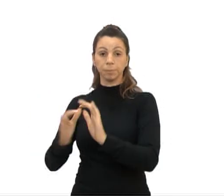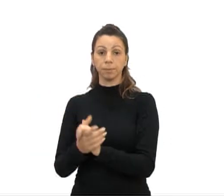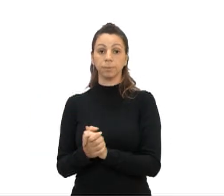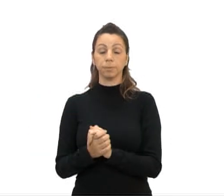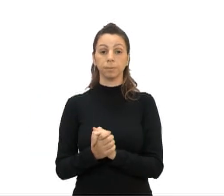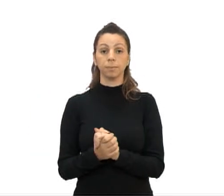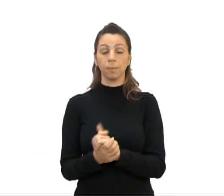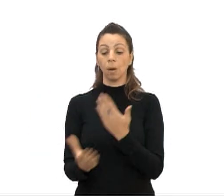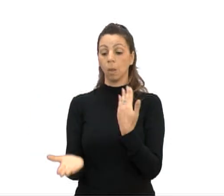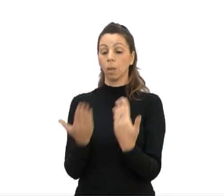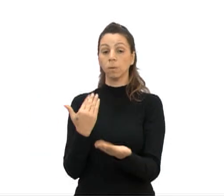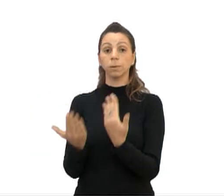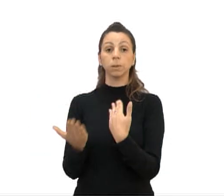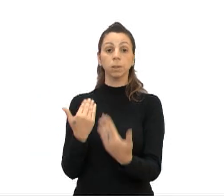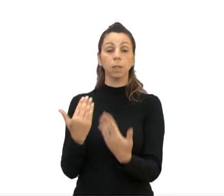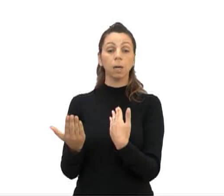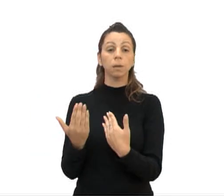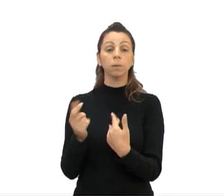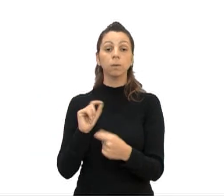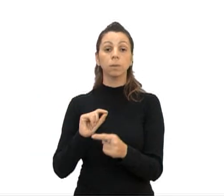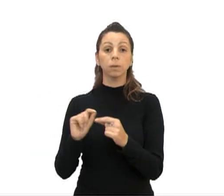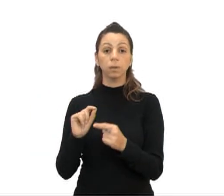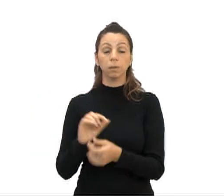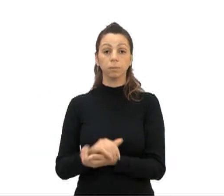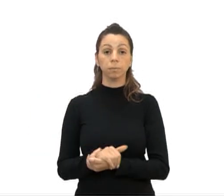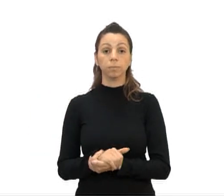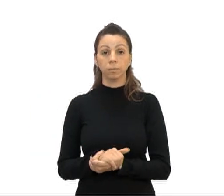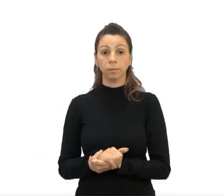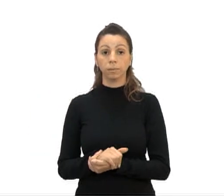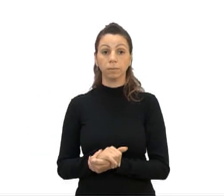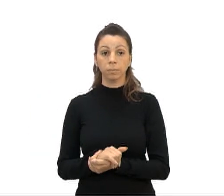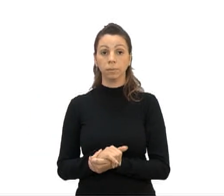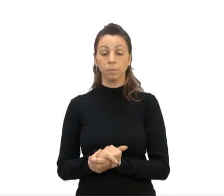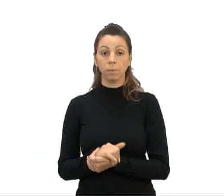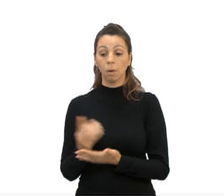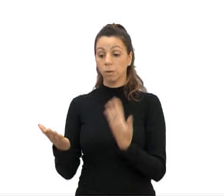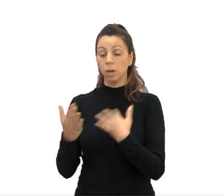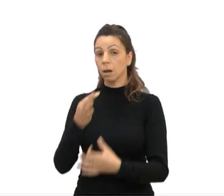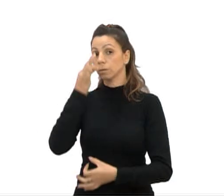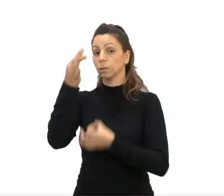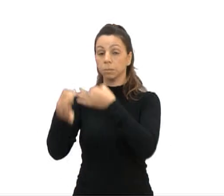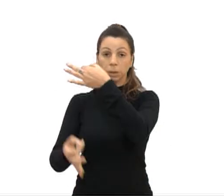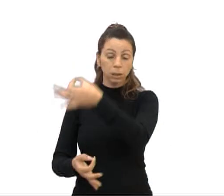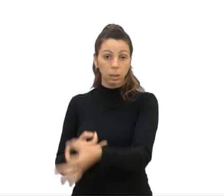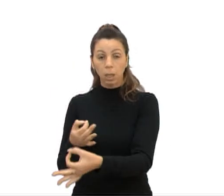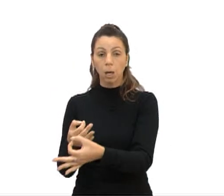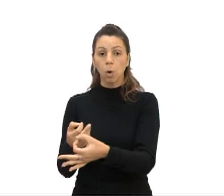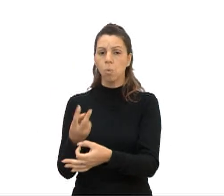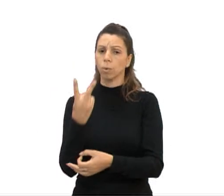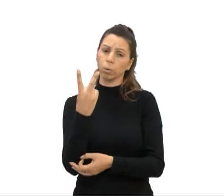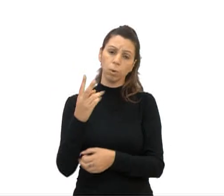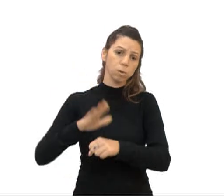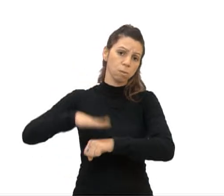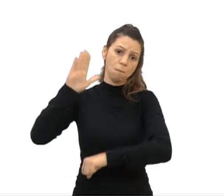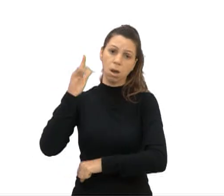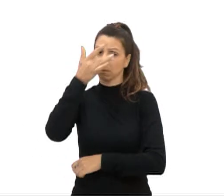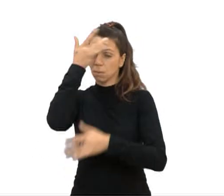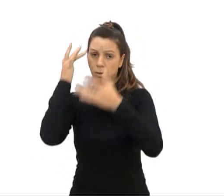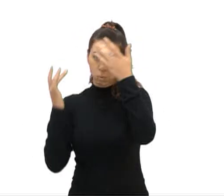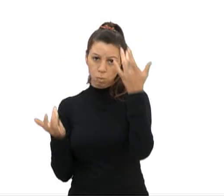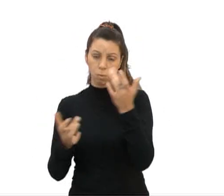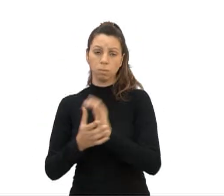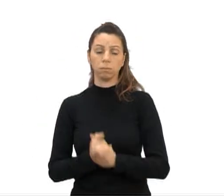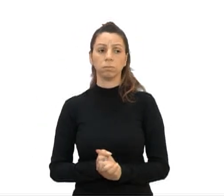ou mais usuários, onde se expressam opiniões ou experiências, vocês estão corretos. Muito bem. E qual